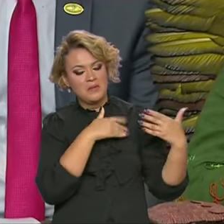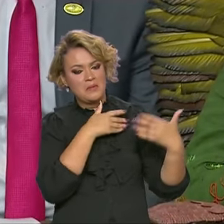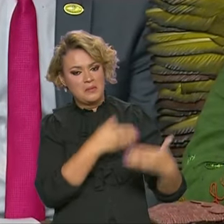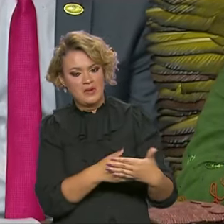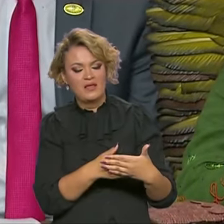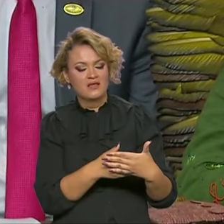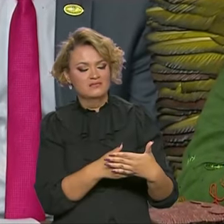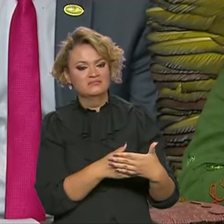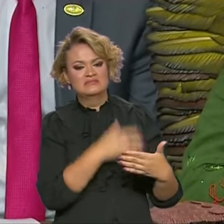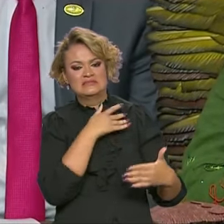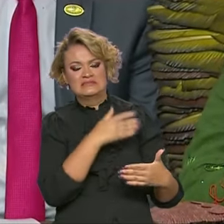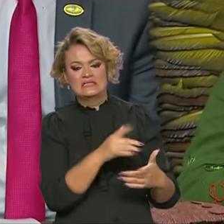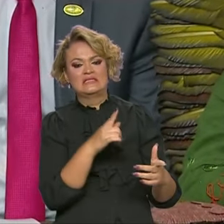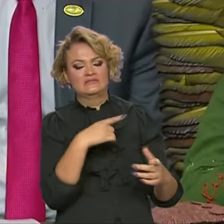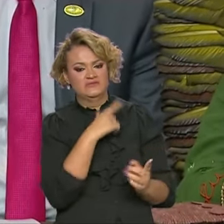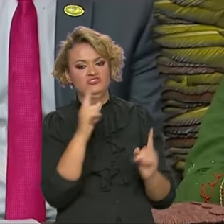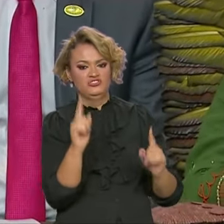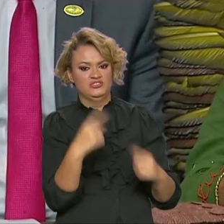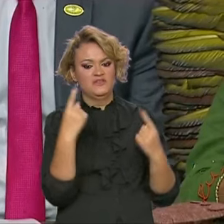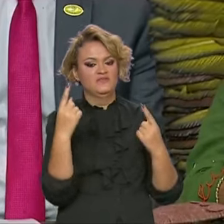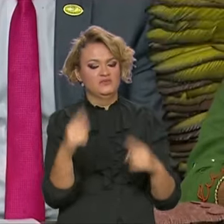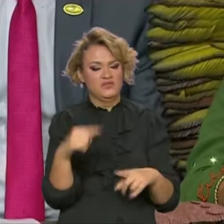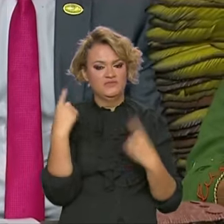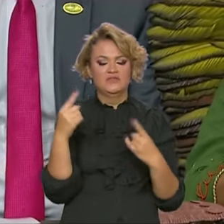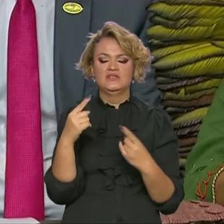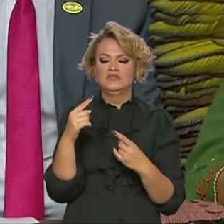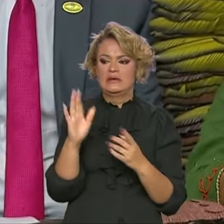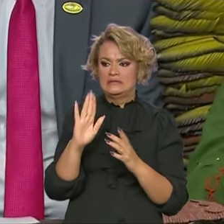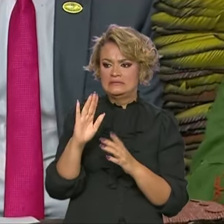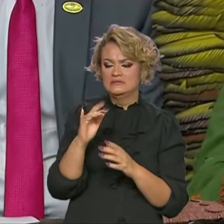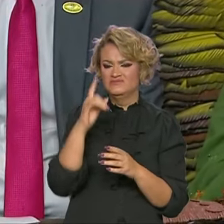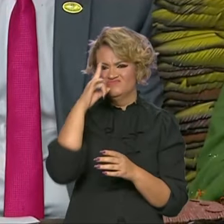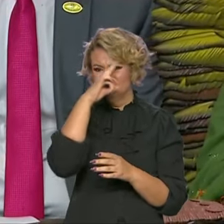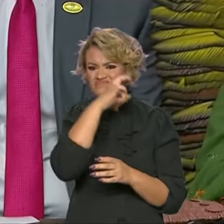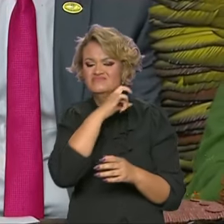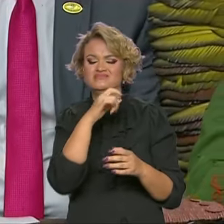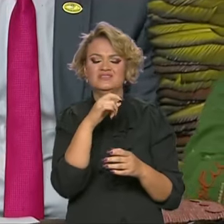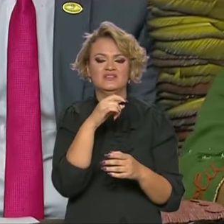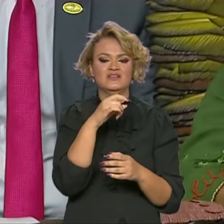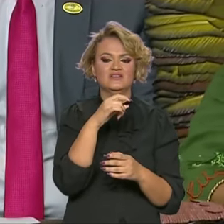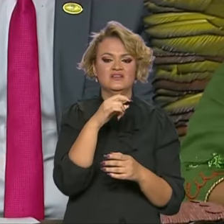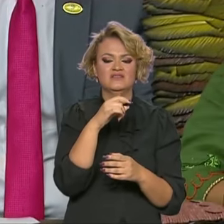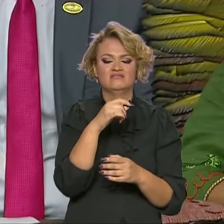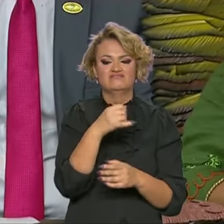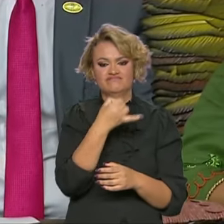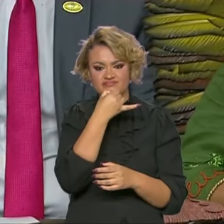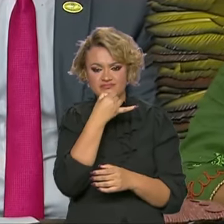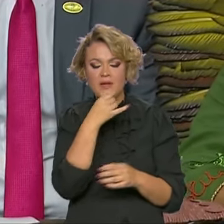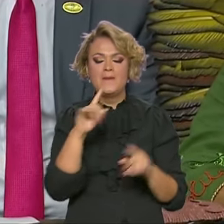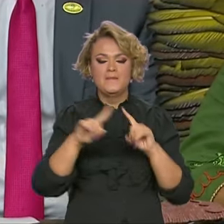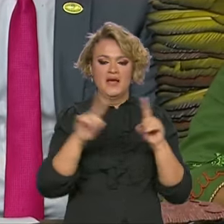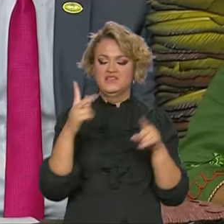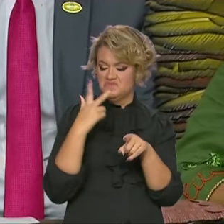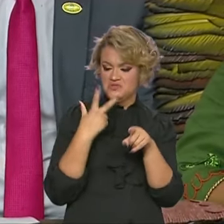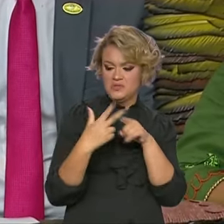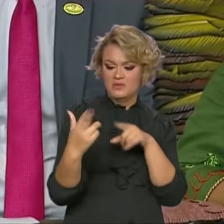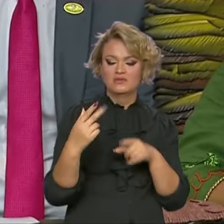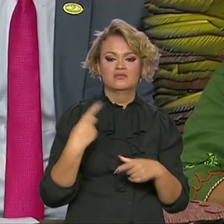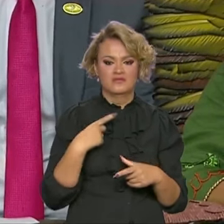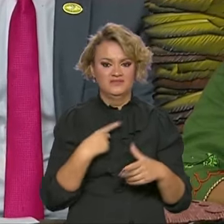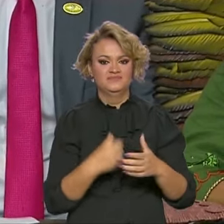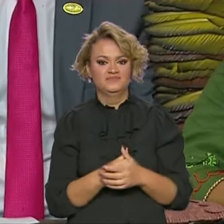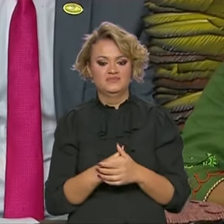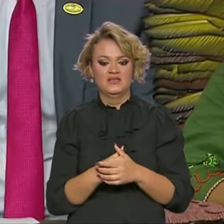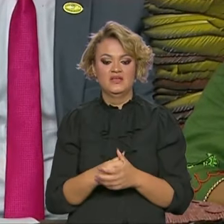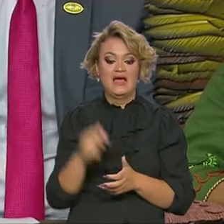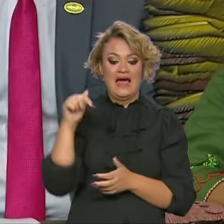é marcada por desafios, vicissitudes, frustrações e vitórias. O fato